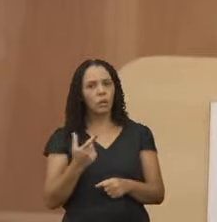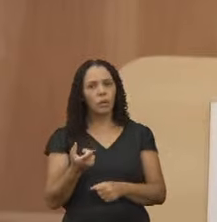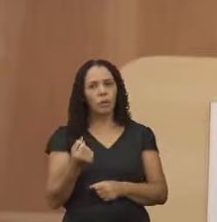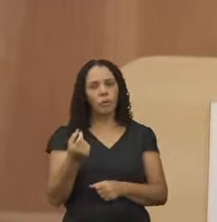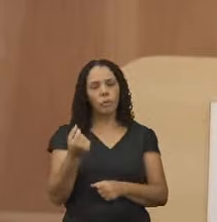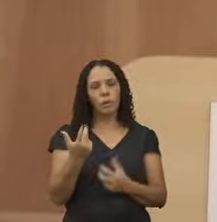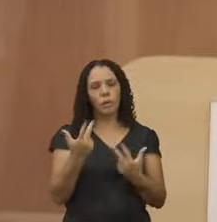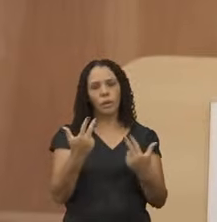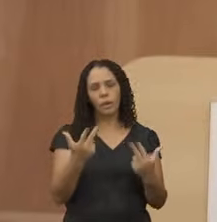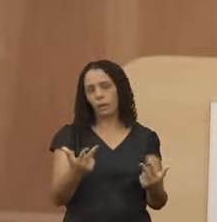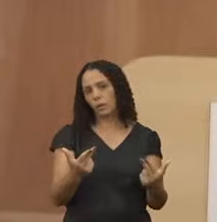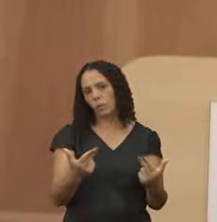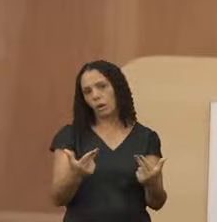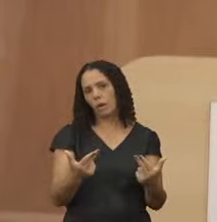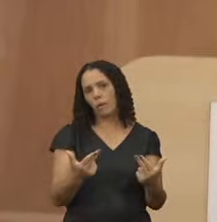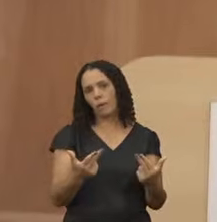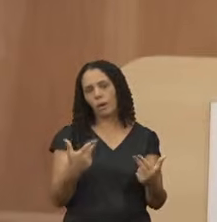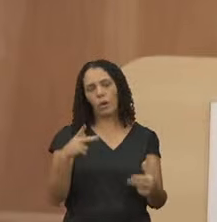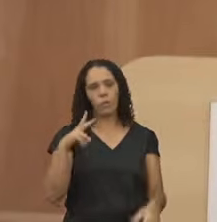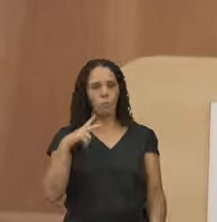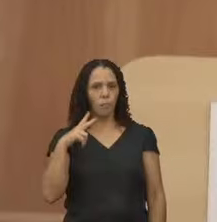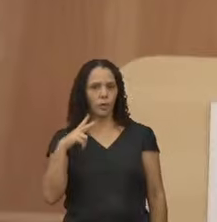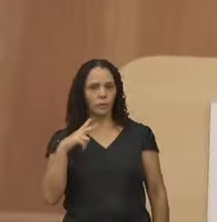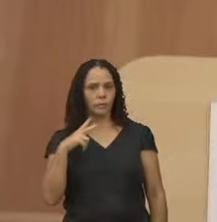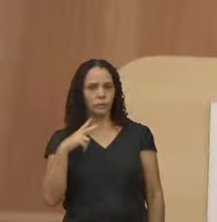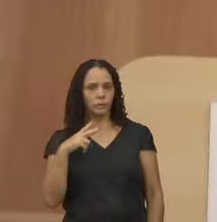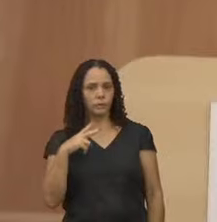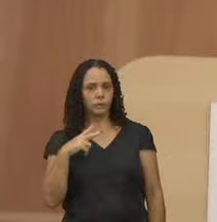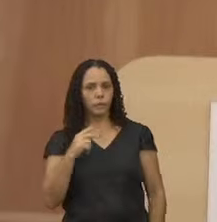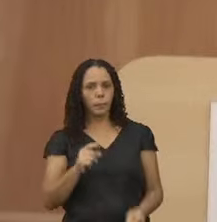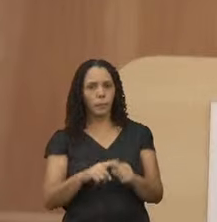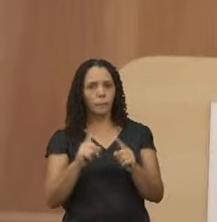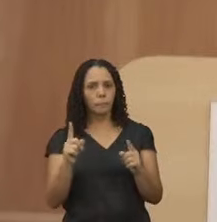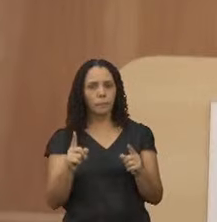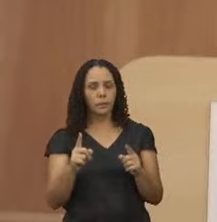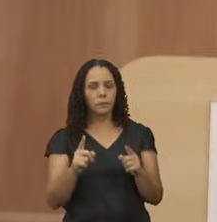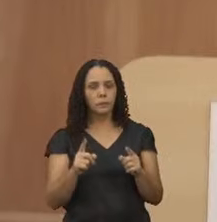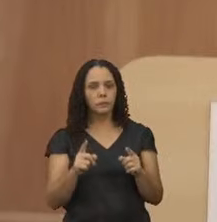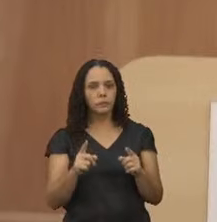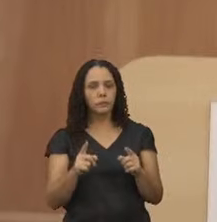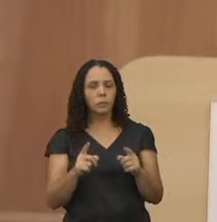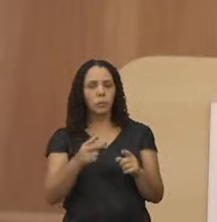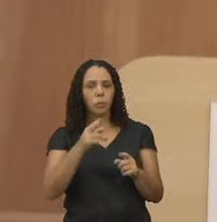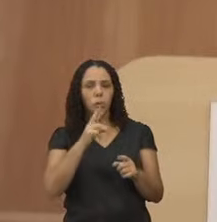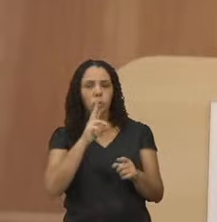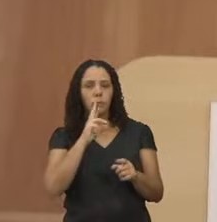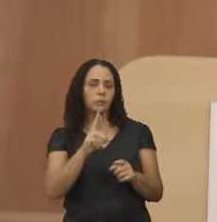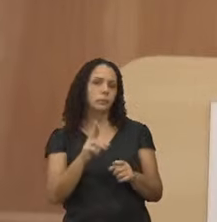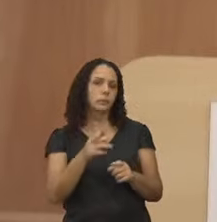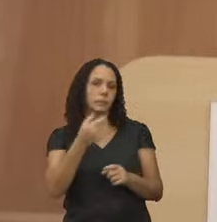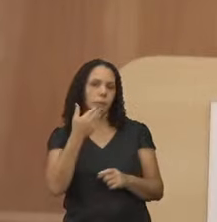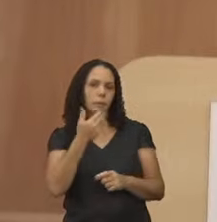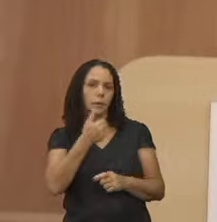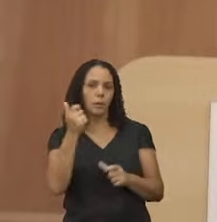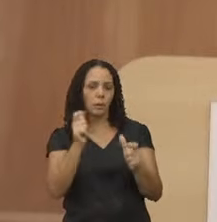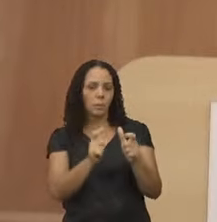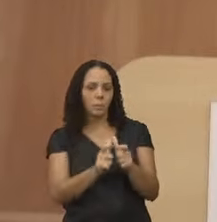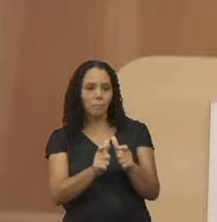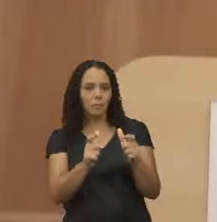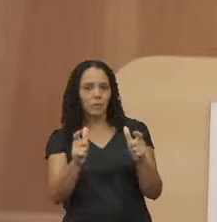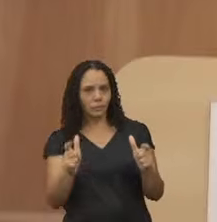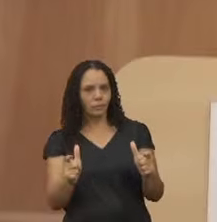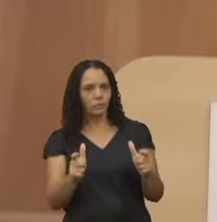de empreendimentos realizados por construtoras, só que com um resultado muito melhor, muito maior, com muito mais qualidade de vida para as